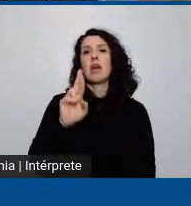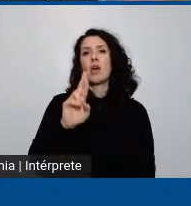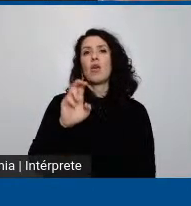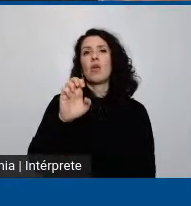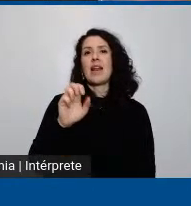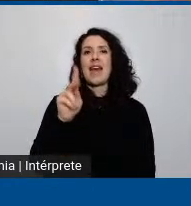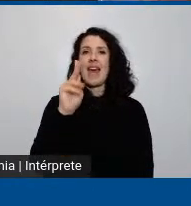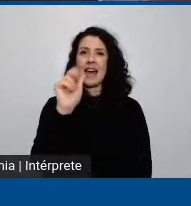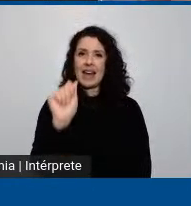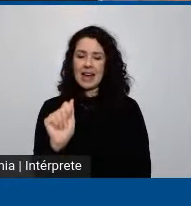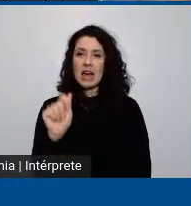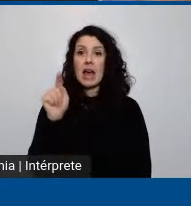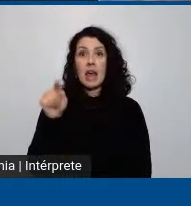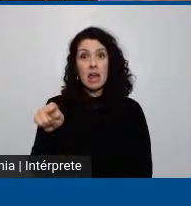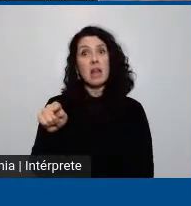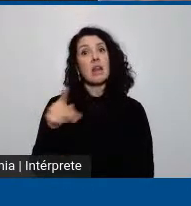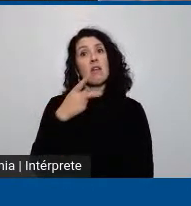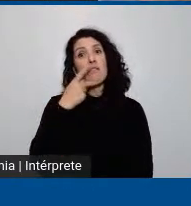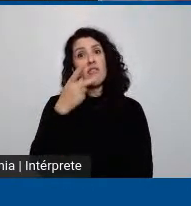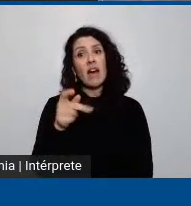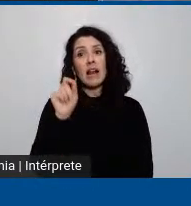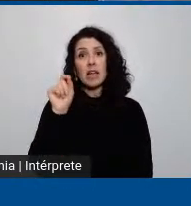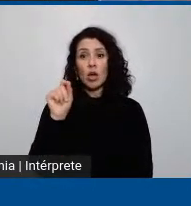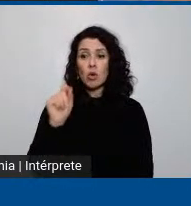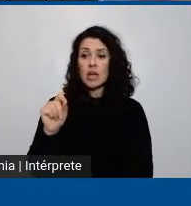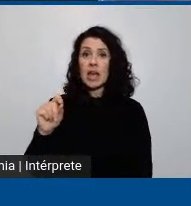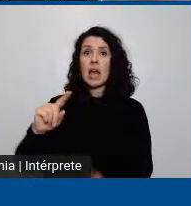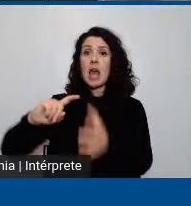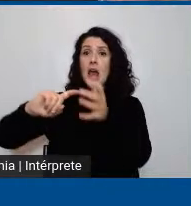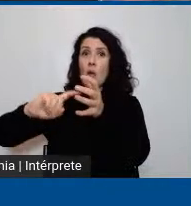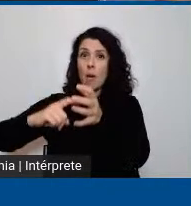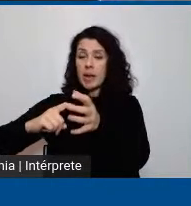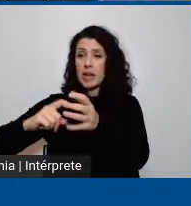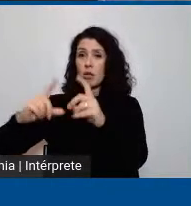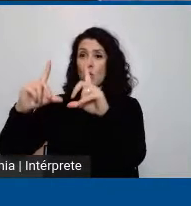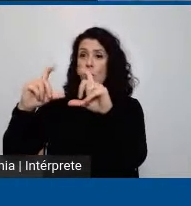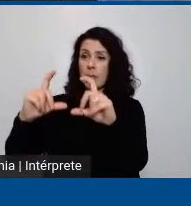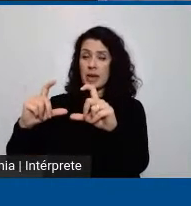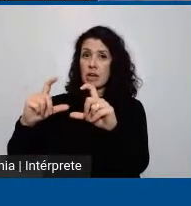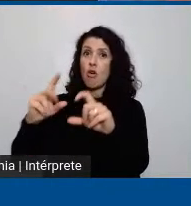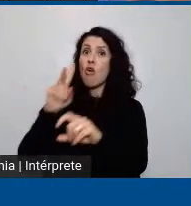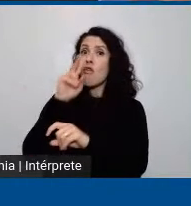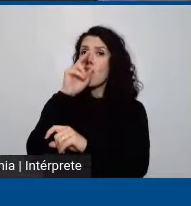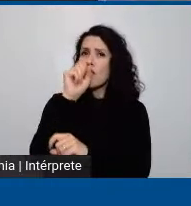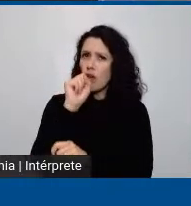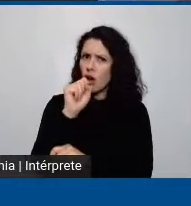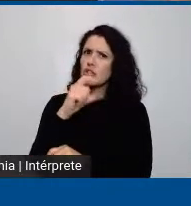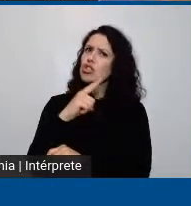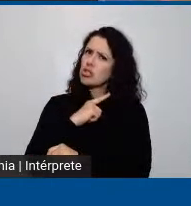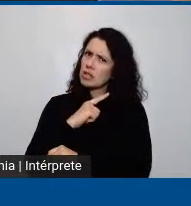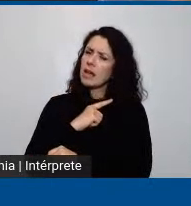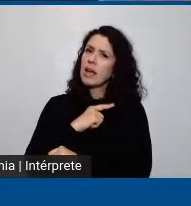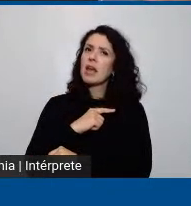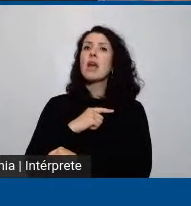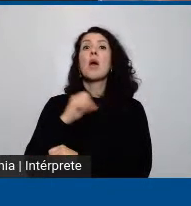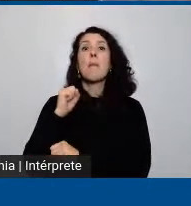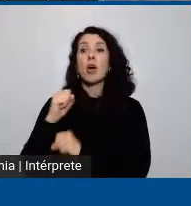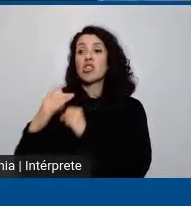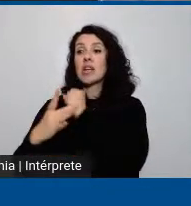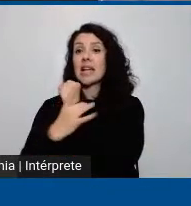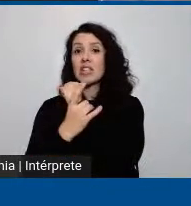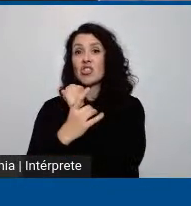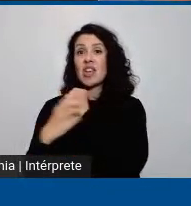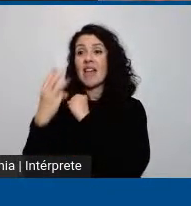ele apresenta como um aparelho muito robusto, né, com uma garantia de mais de 3 anos, que combina